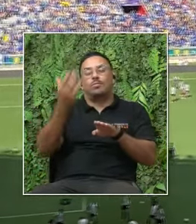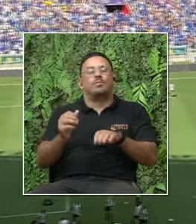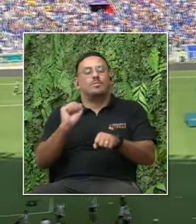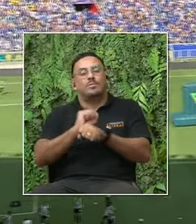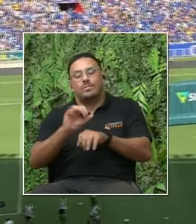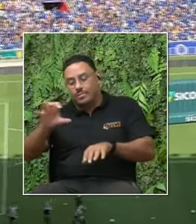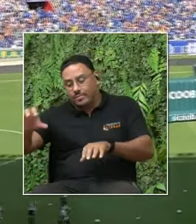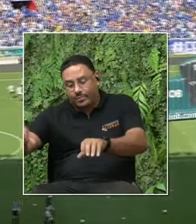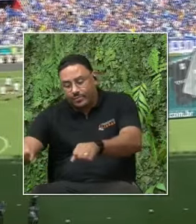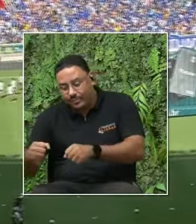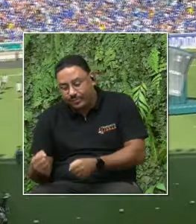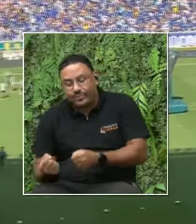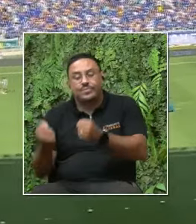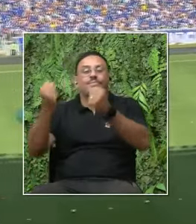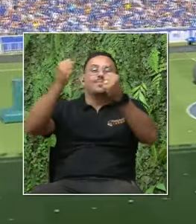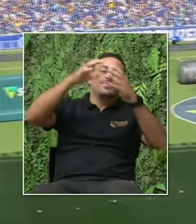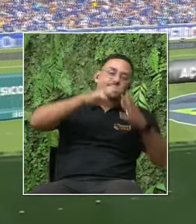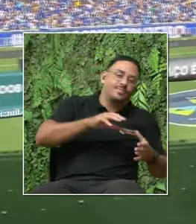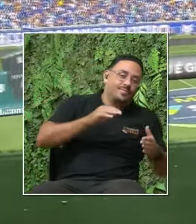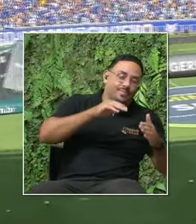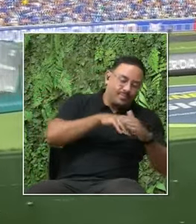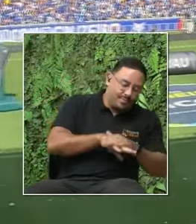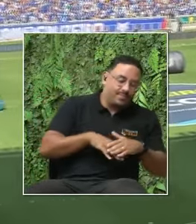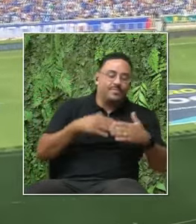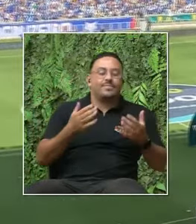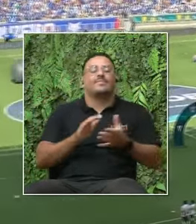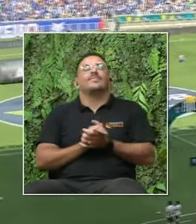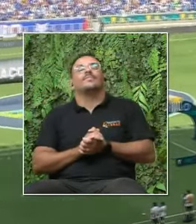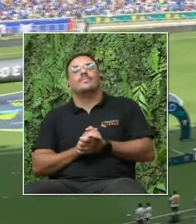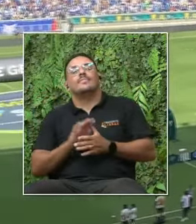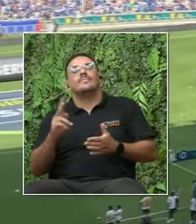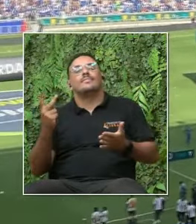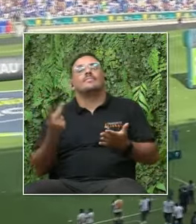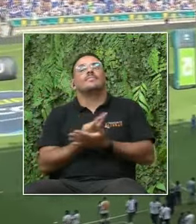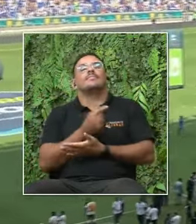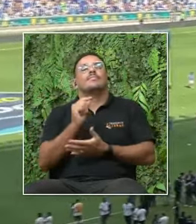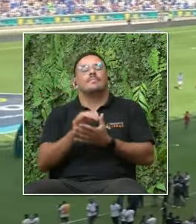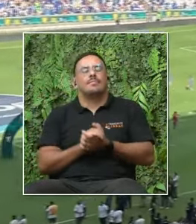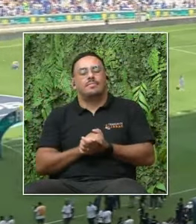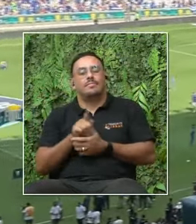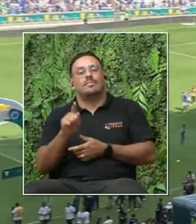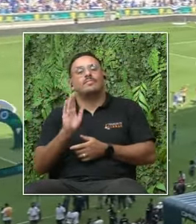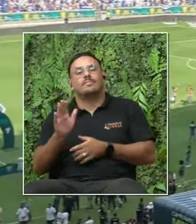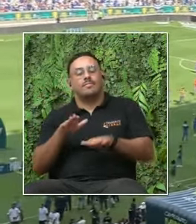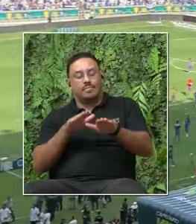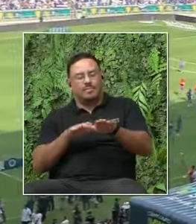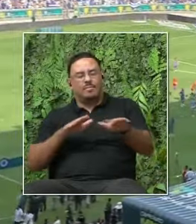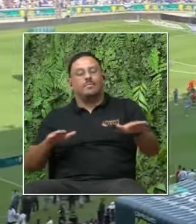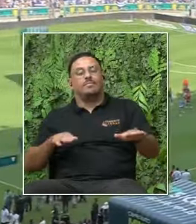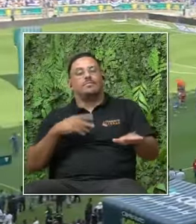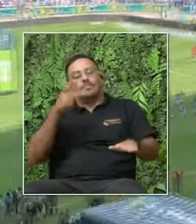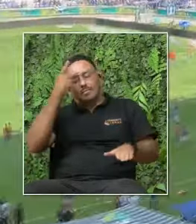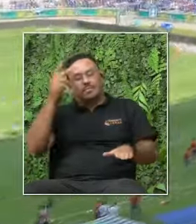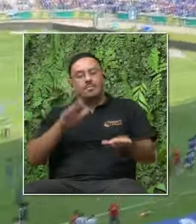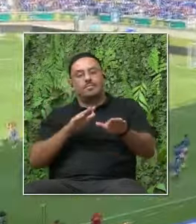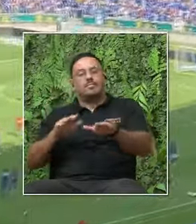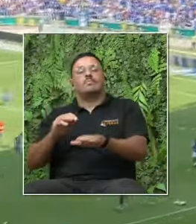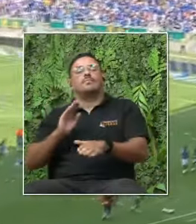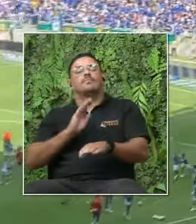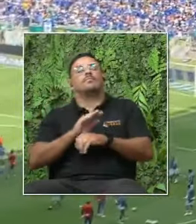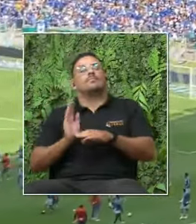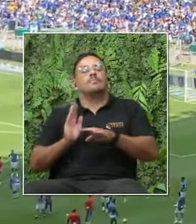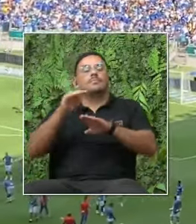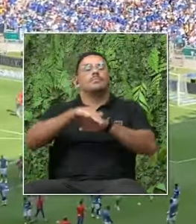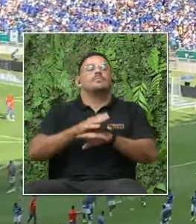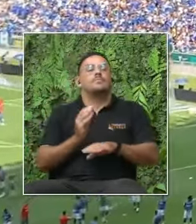parar voltar catar o menino botar ele de volta é assim que ah já aconteceu alguma vez com você Bob você num trânsito assim o pessoal na caminhonete passa no